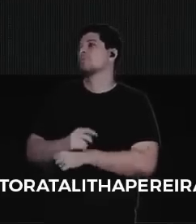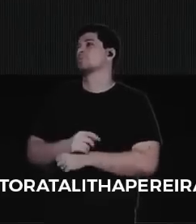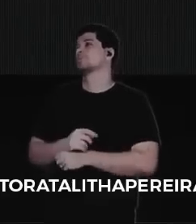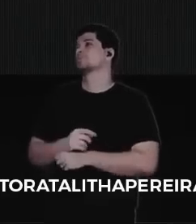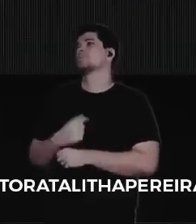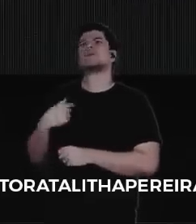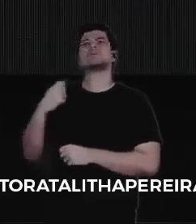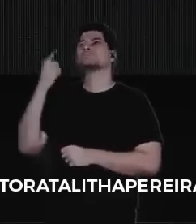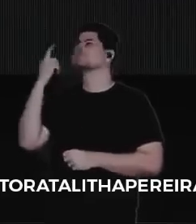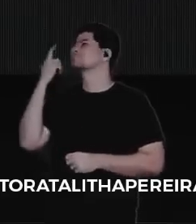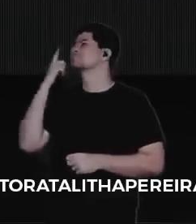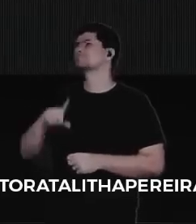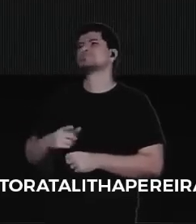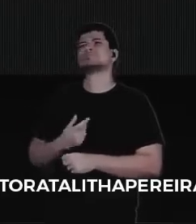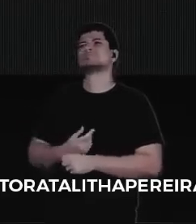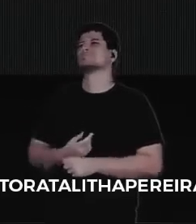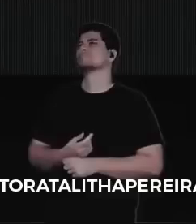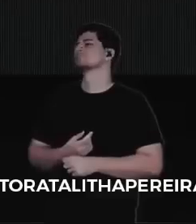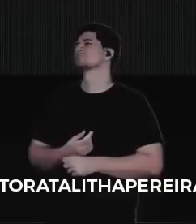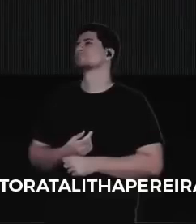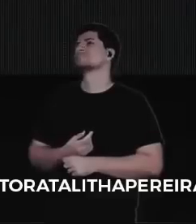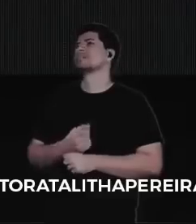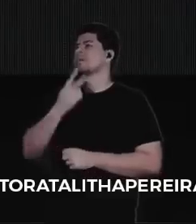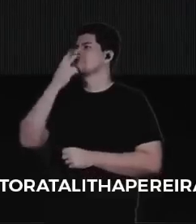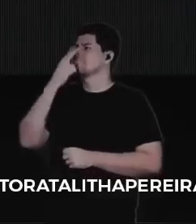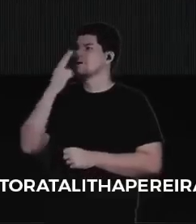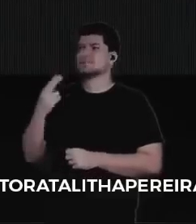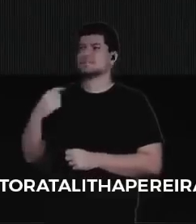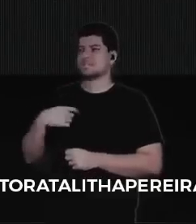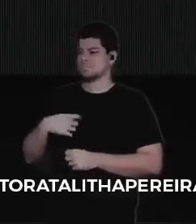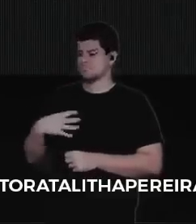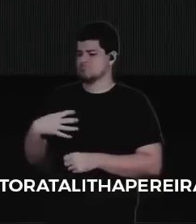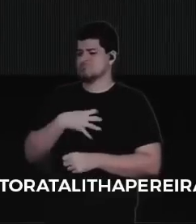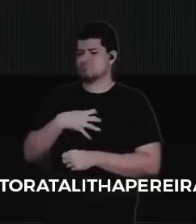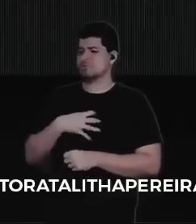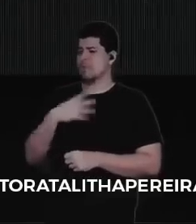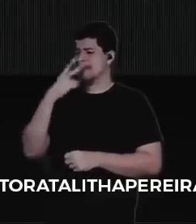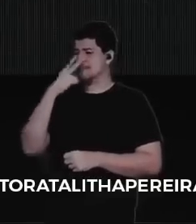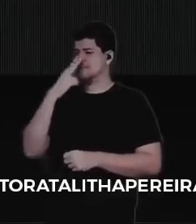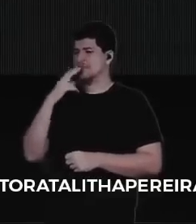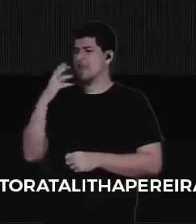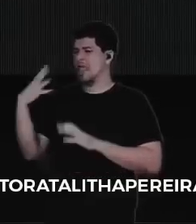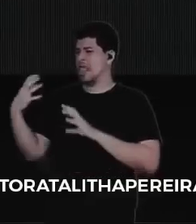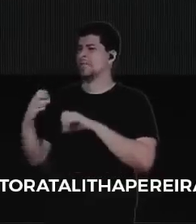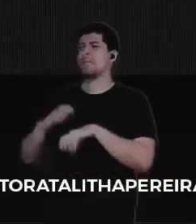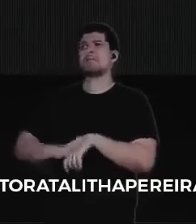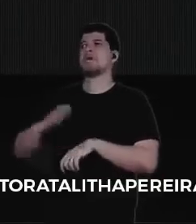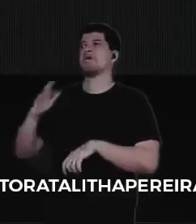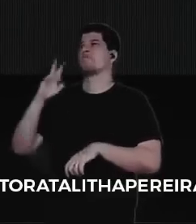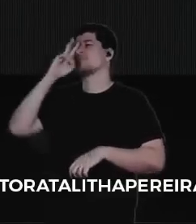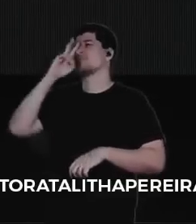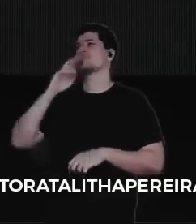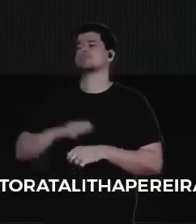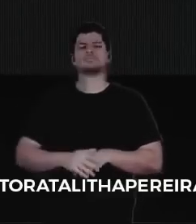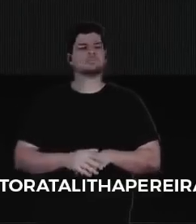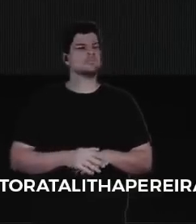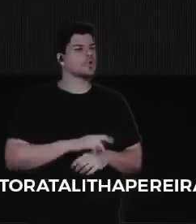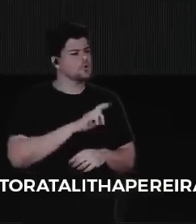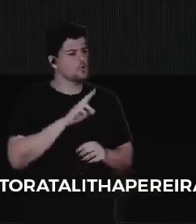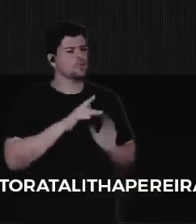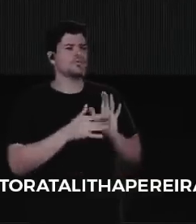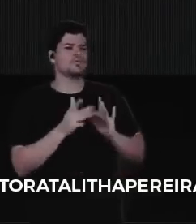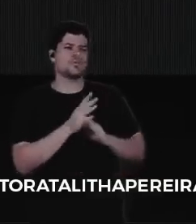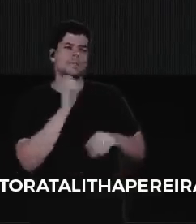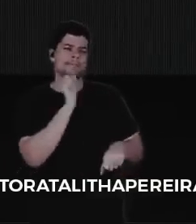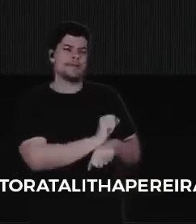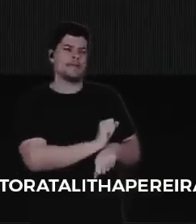eu não consigo, pastor. Parece que é mais forte do que eu. Deixa eu te dizer uma coisa, vamos mudar essa palavra agora, em nome de Jesus. Não